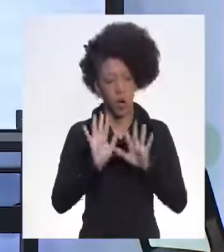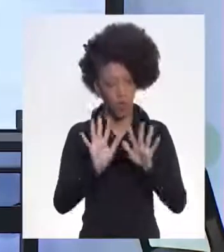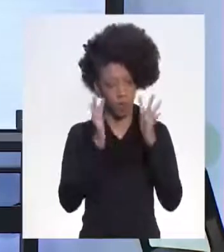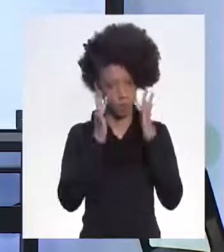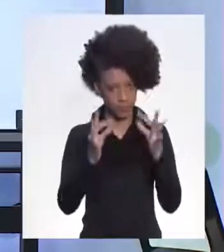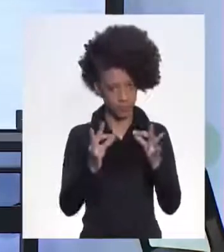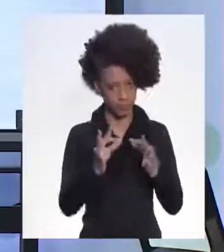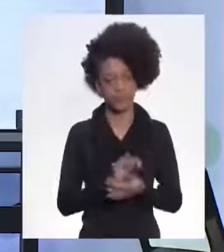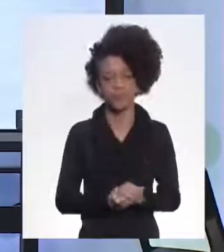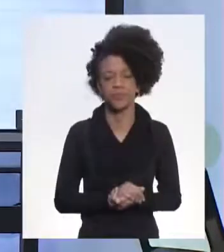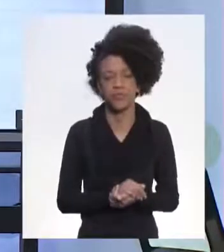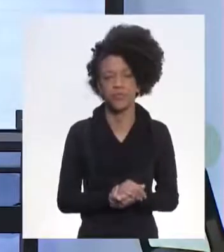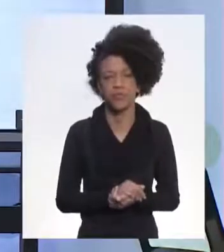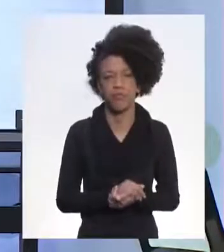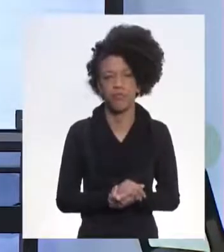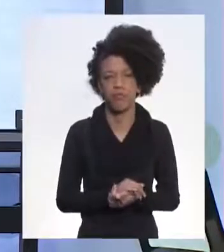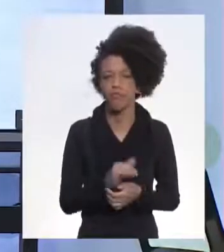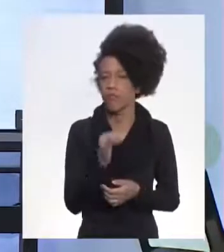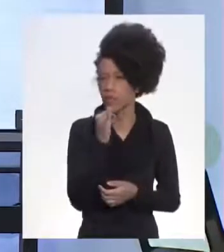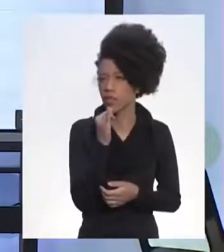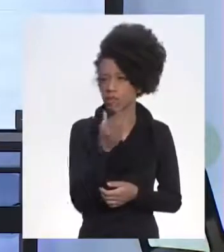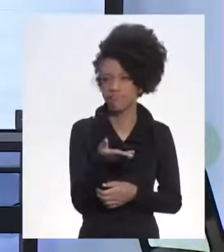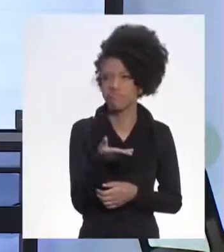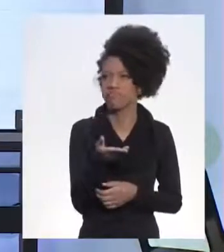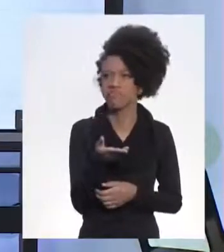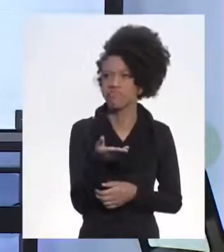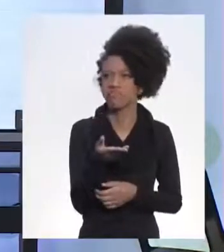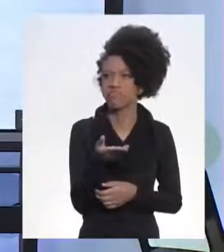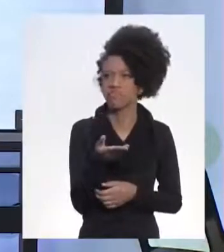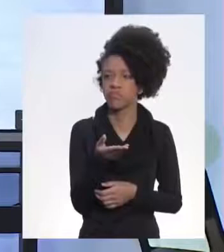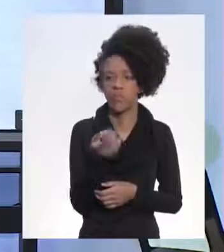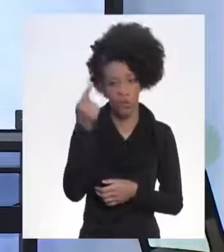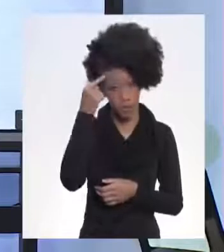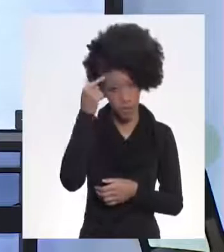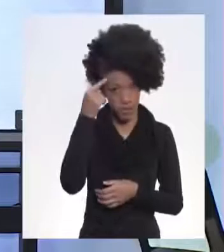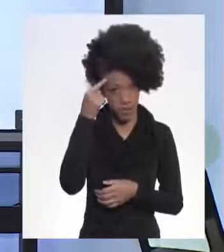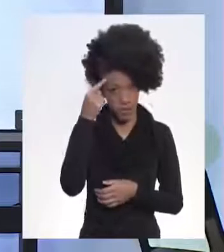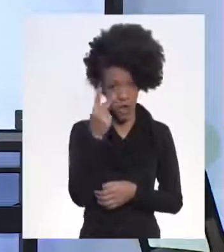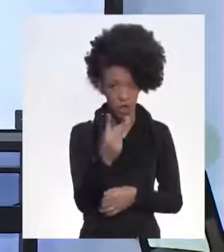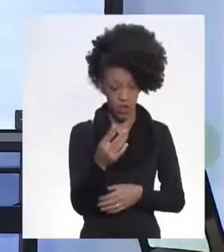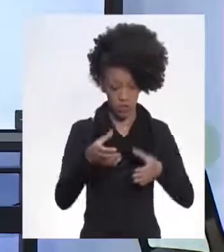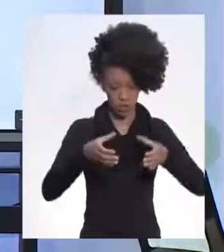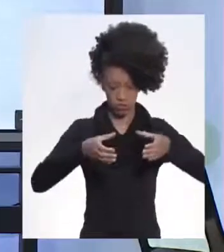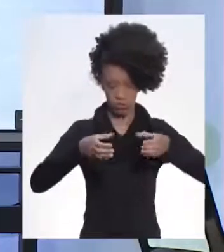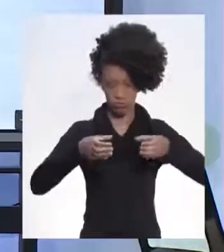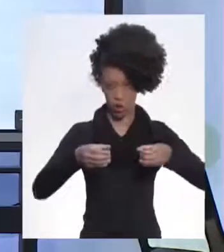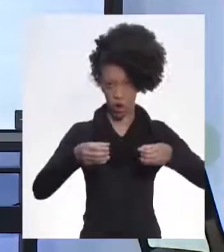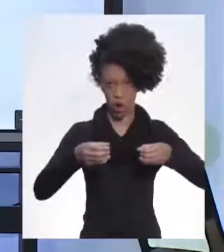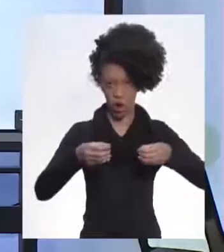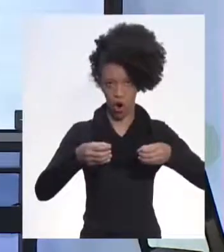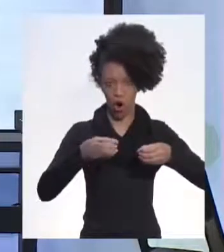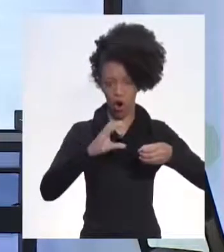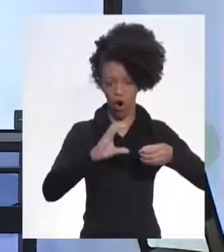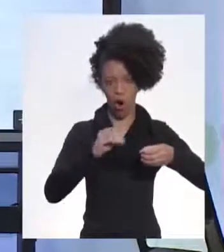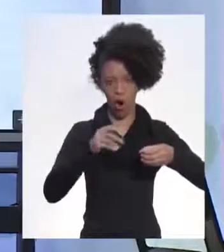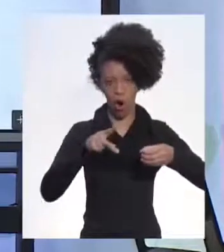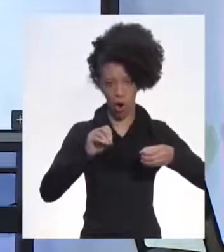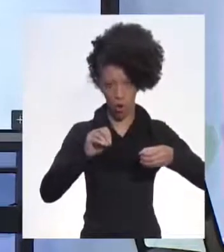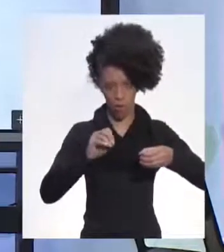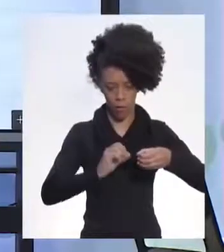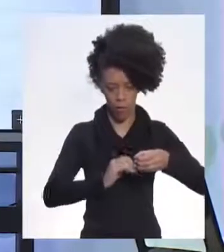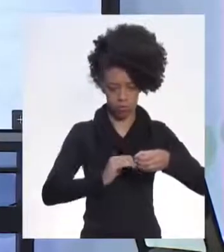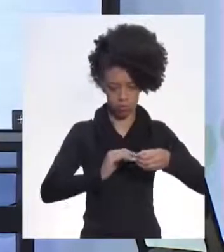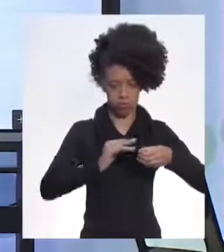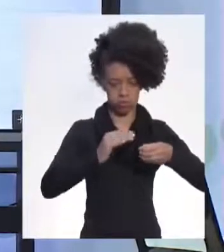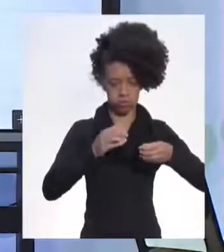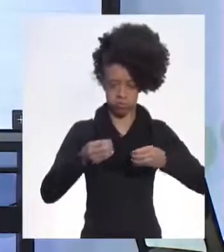seguinte: pensa, sei lá, 2 copos. Conforme você vai colocando água, se